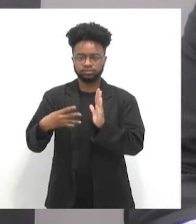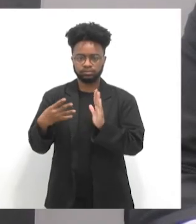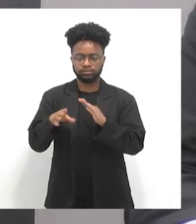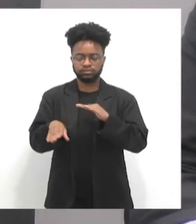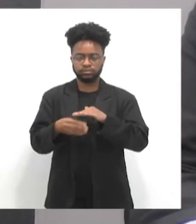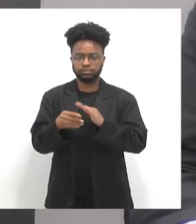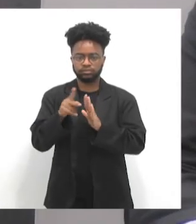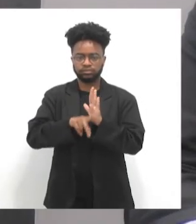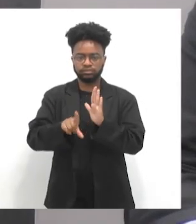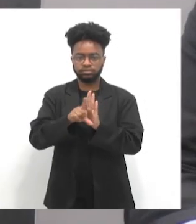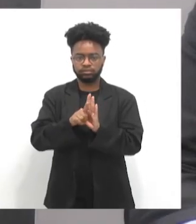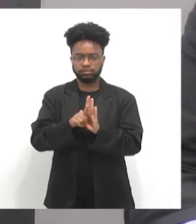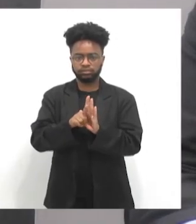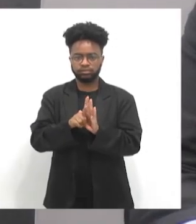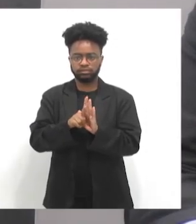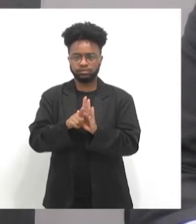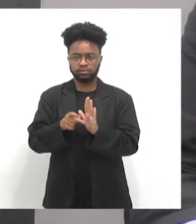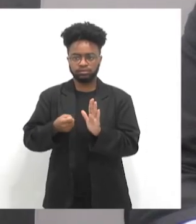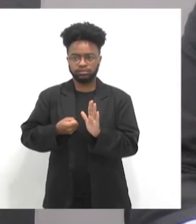ao projeto de lei número